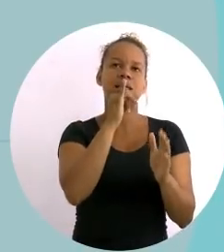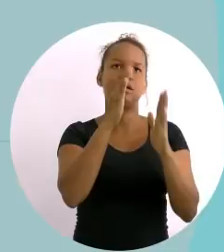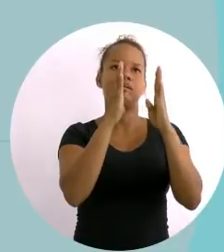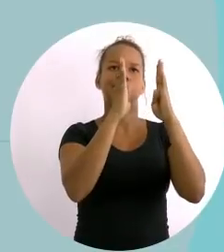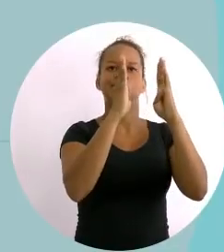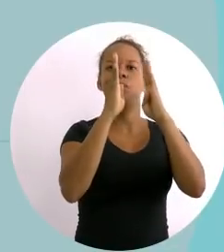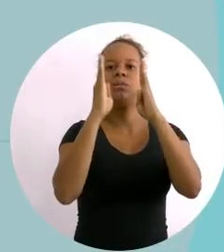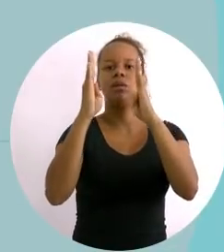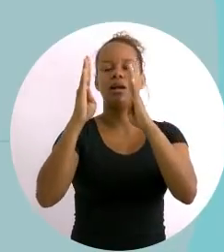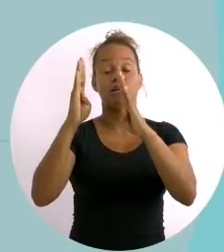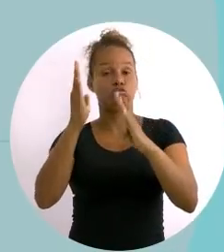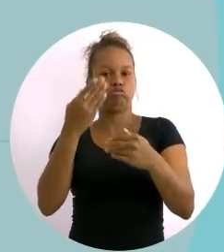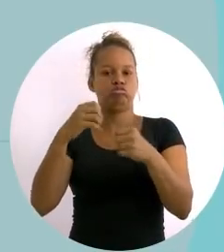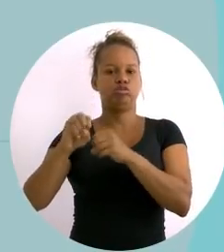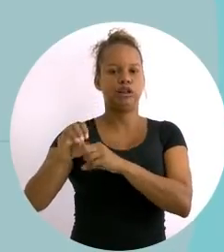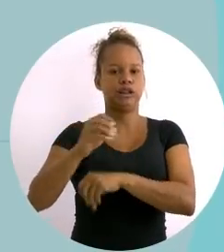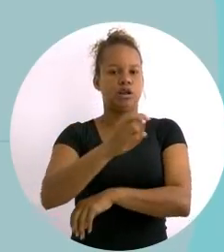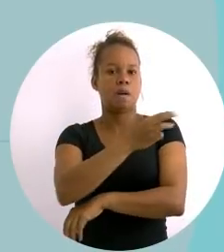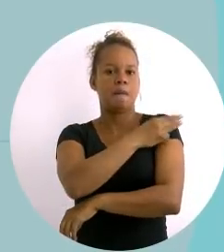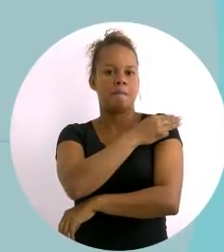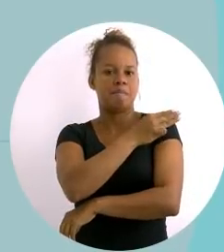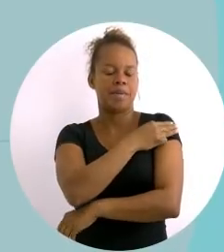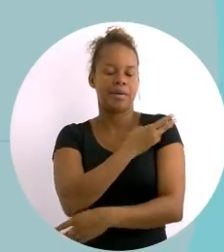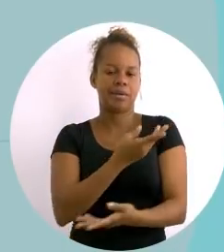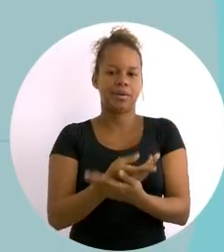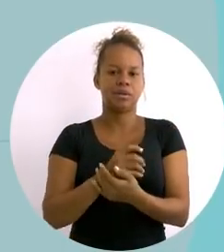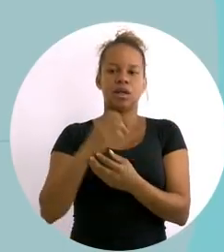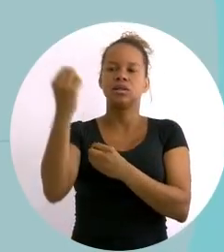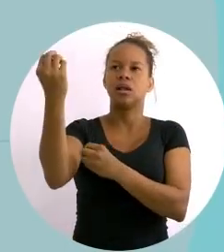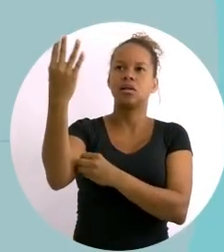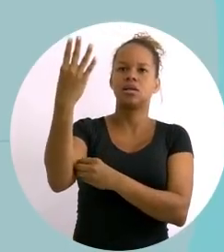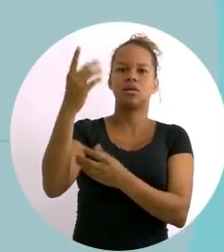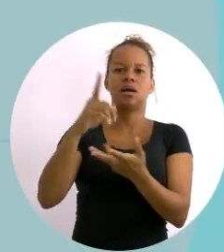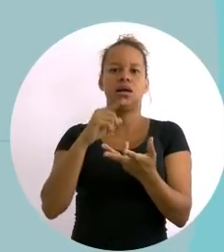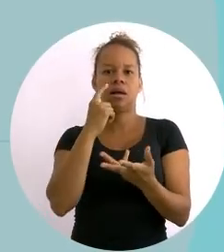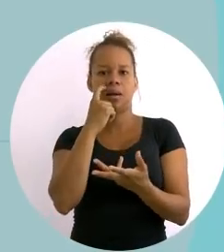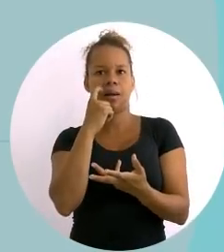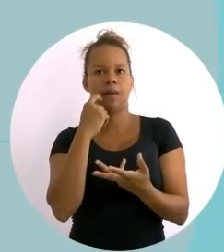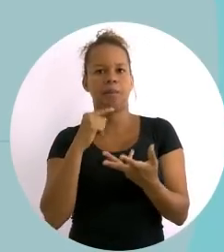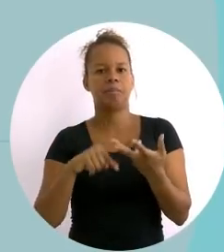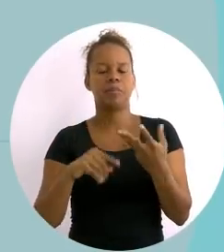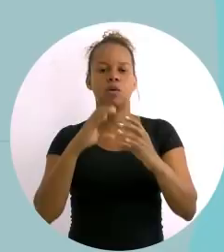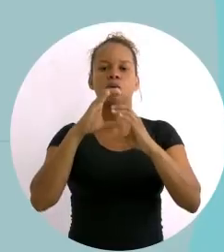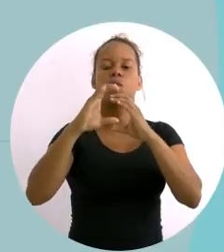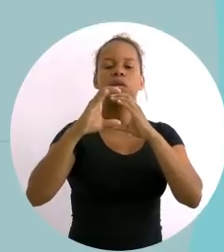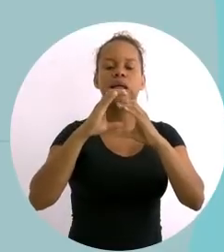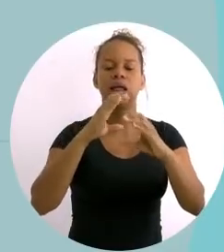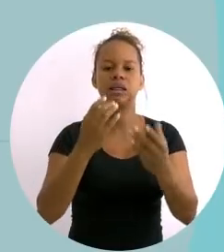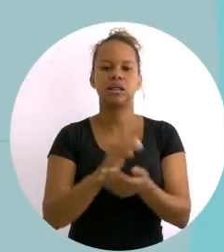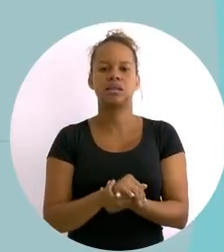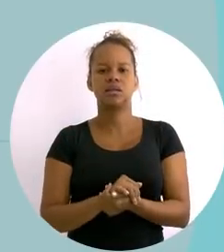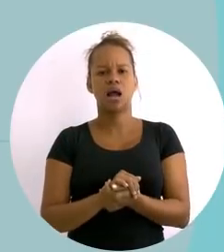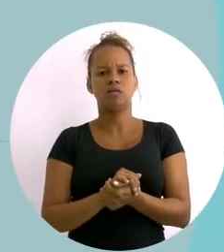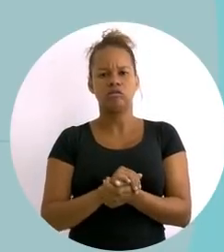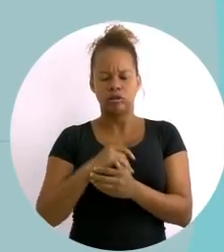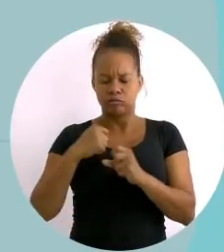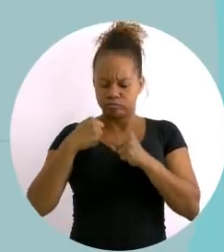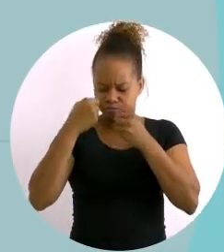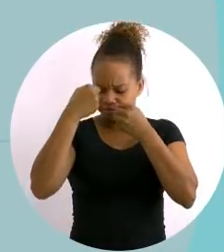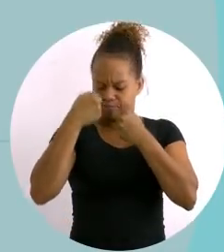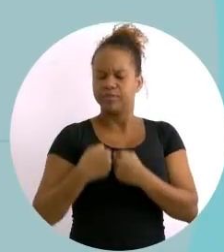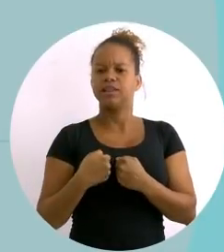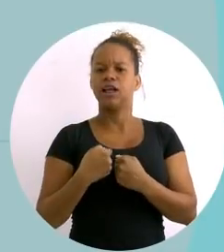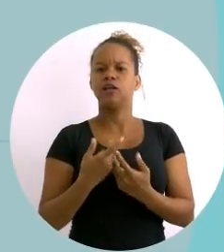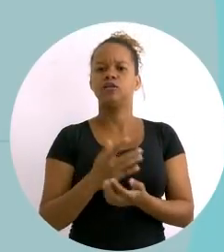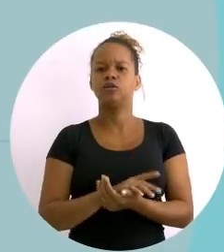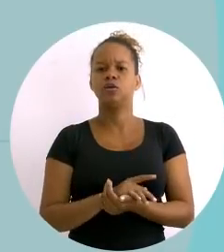do ensino médio, cuja sinalização, os meios de comunicação sejam estritamente